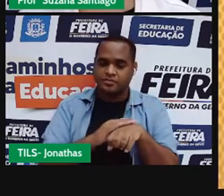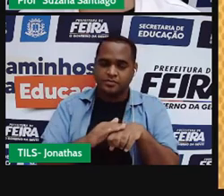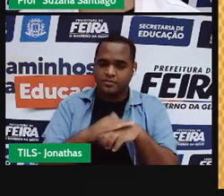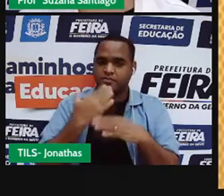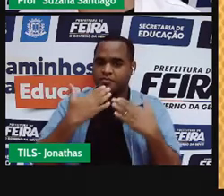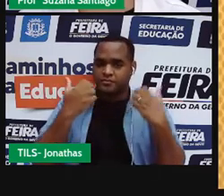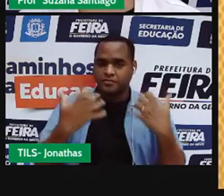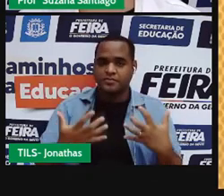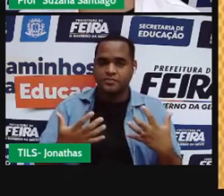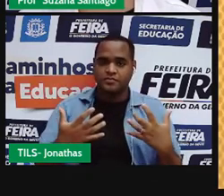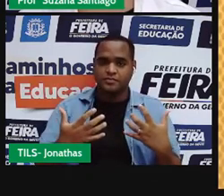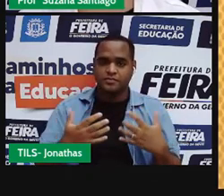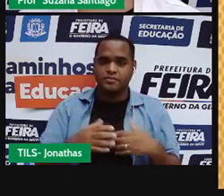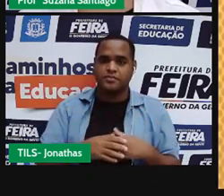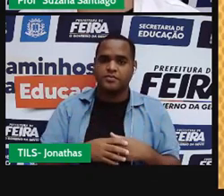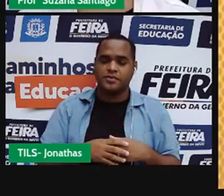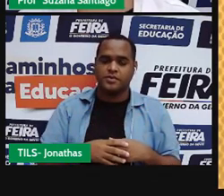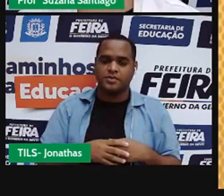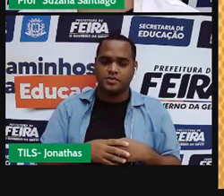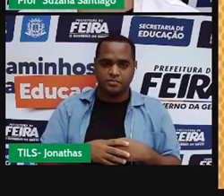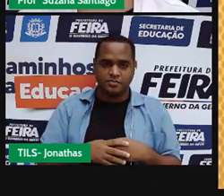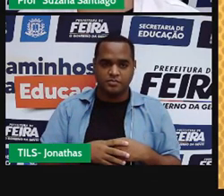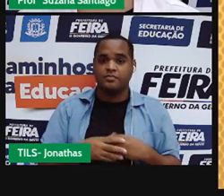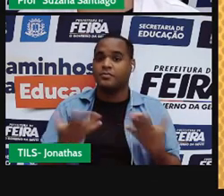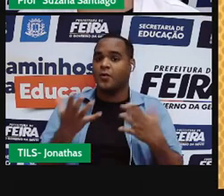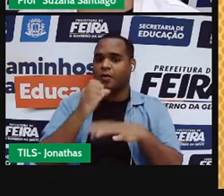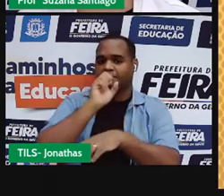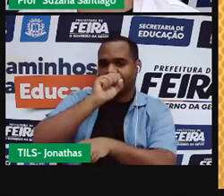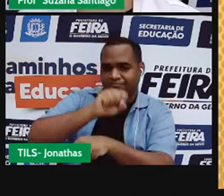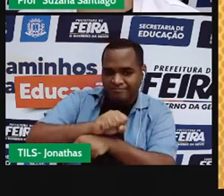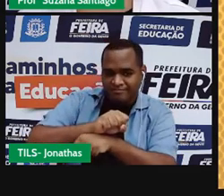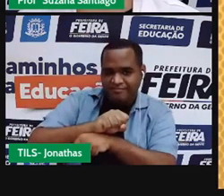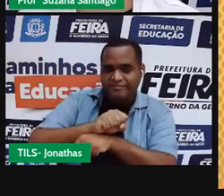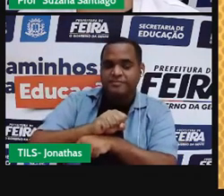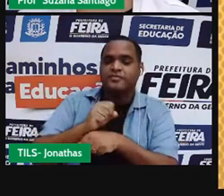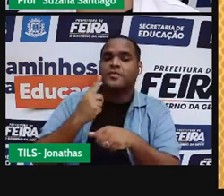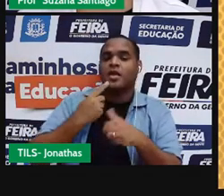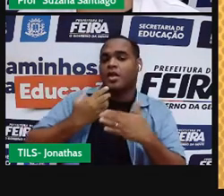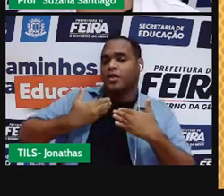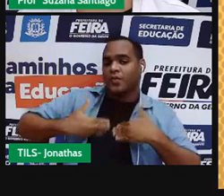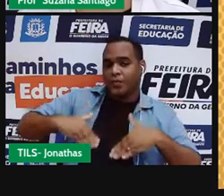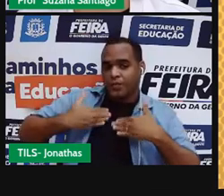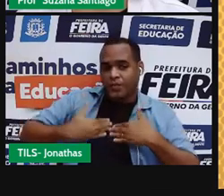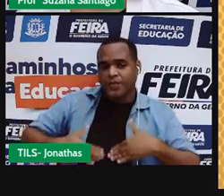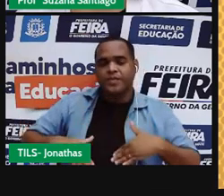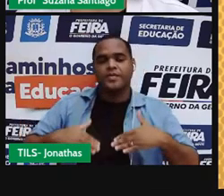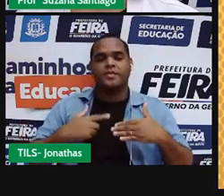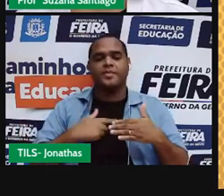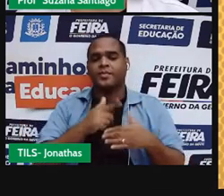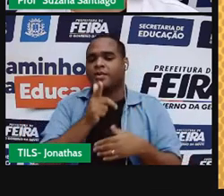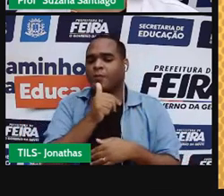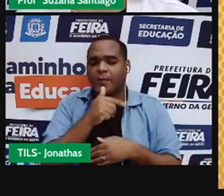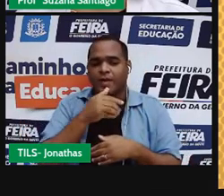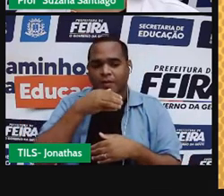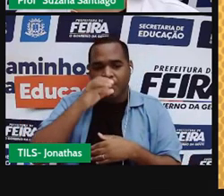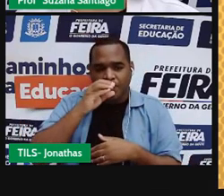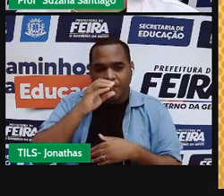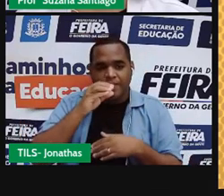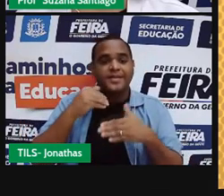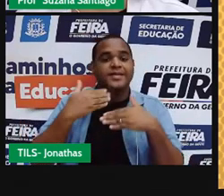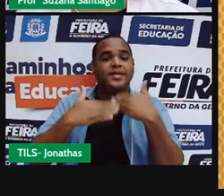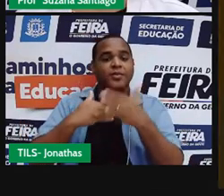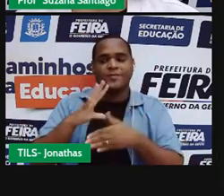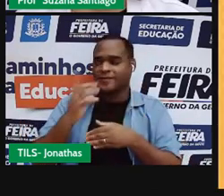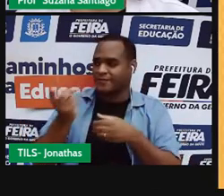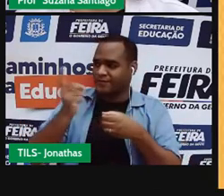também. Nesse momento, a gente vai fazer uma pequena pausa, descansar um pouquinho, tomar uma água, mas daqui a pouco a gente está